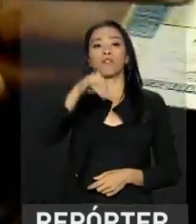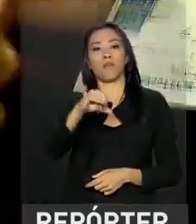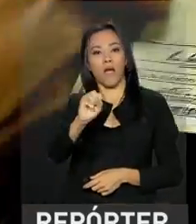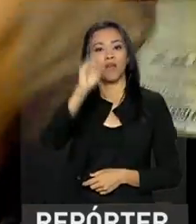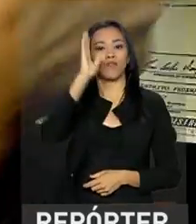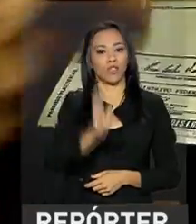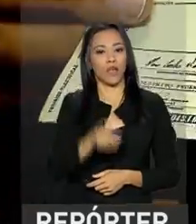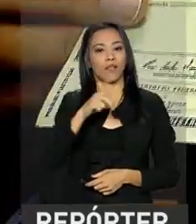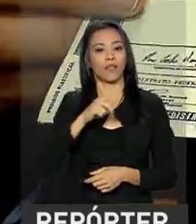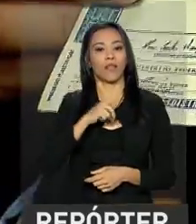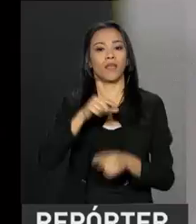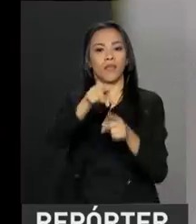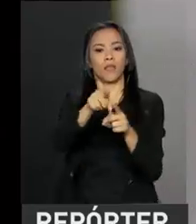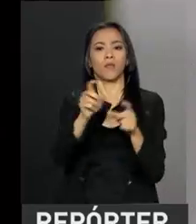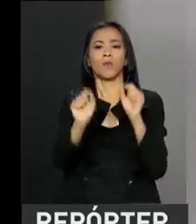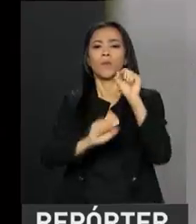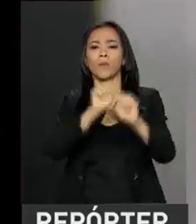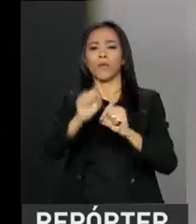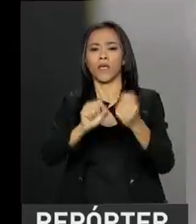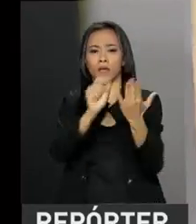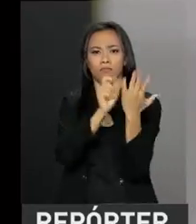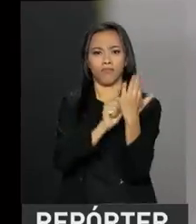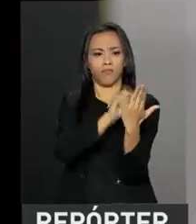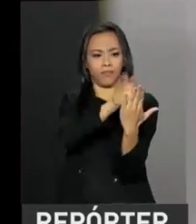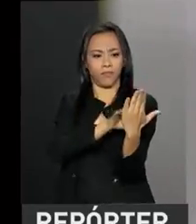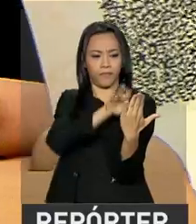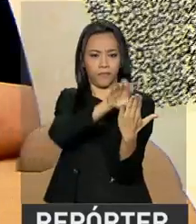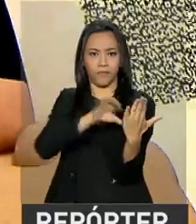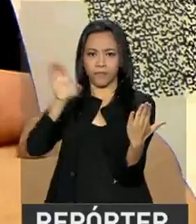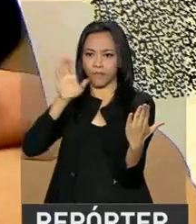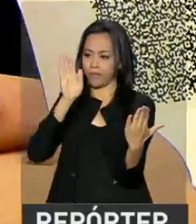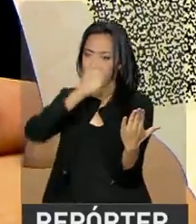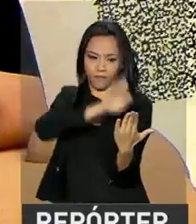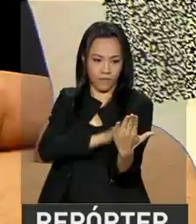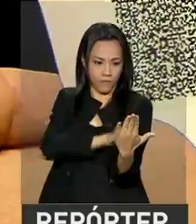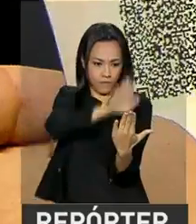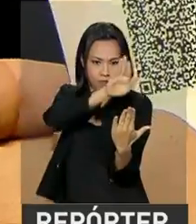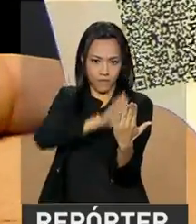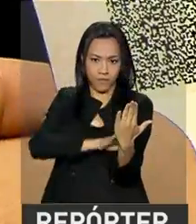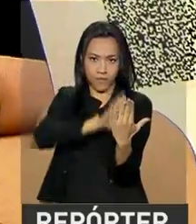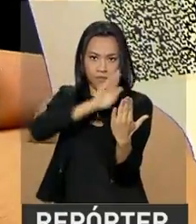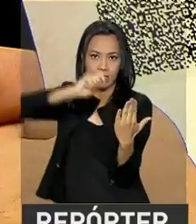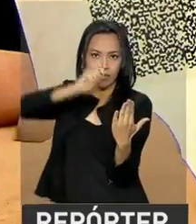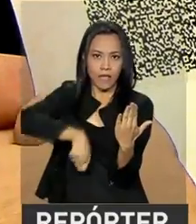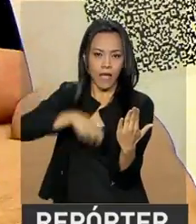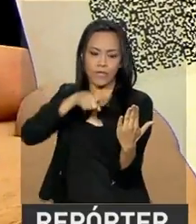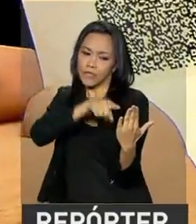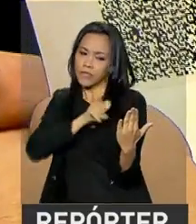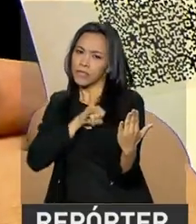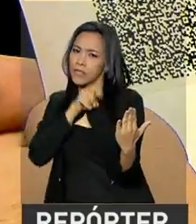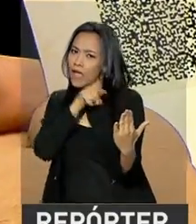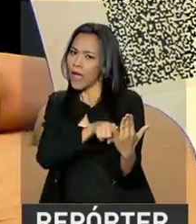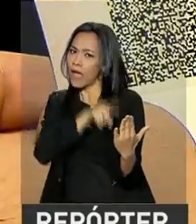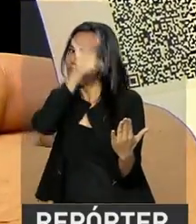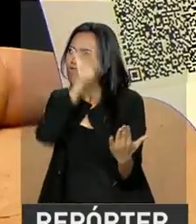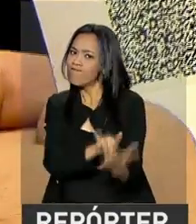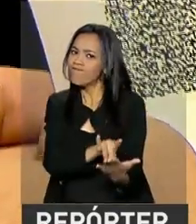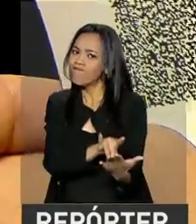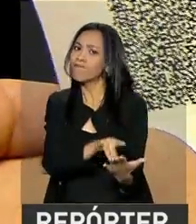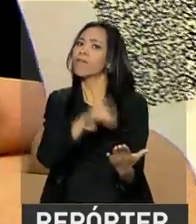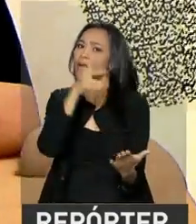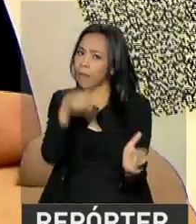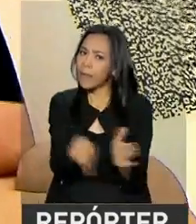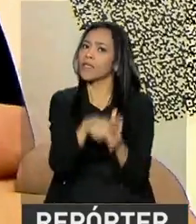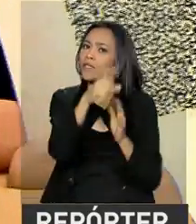tem o chamado QR Code com um aplicativo de celular é possível ler esse código e confirmar se a pessoa é de fato a